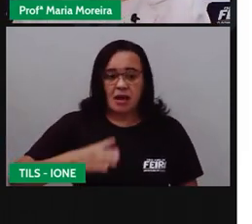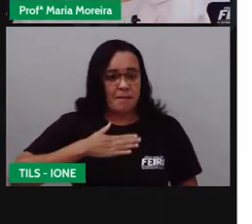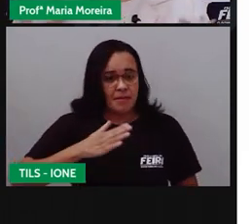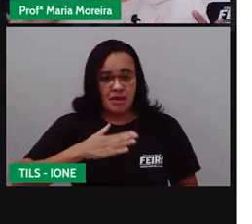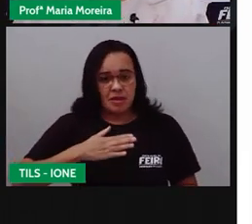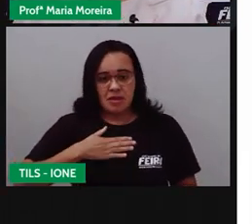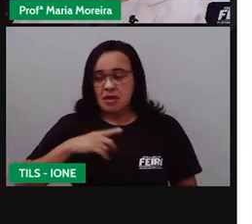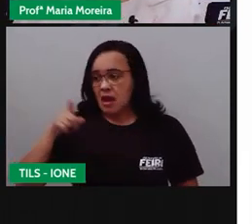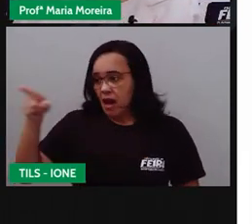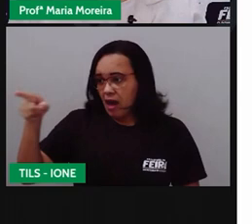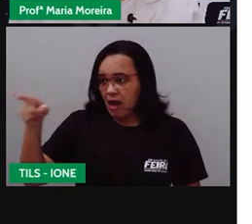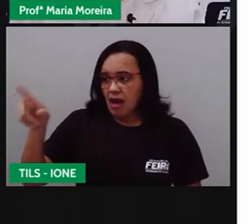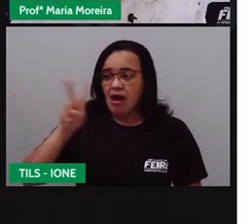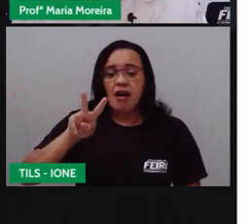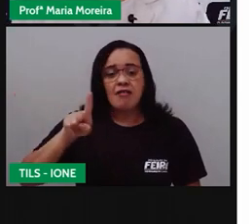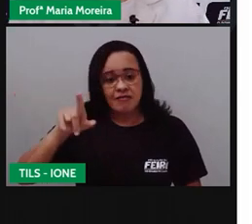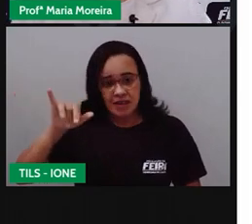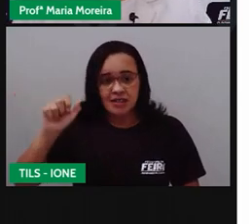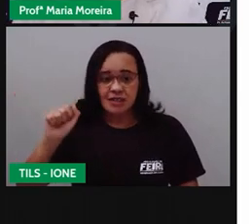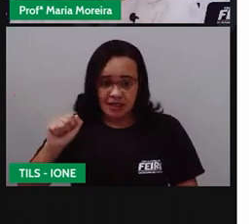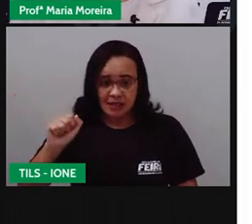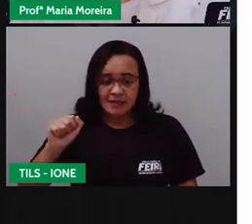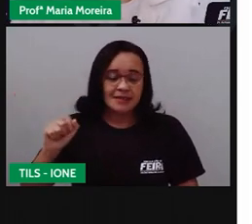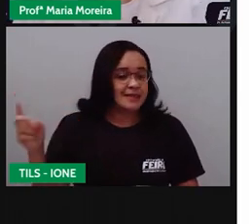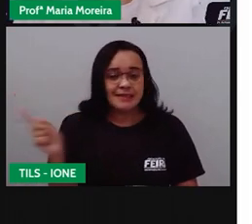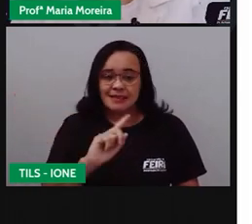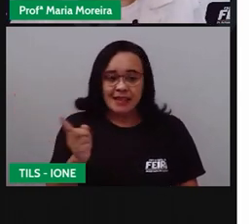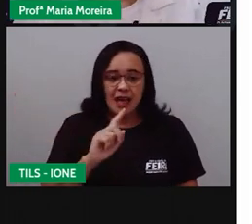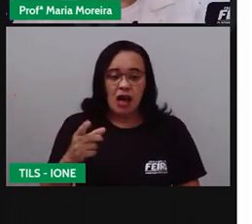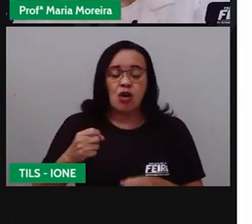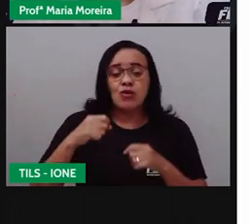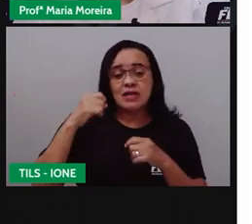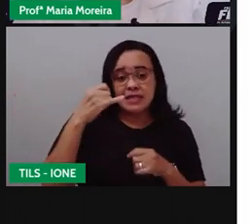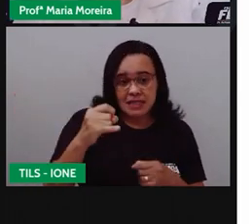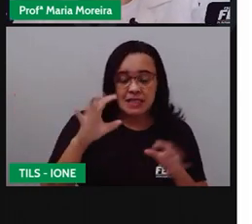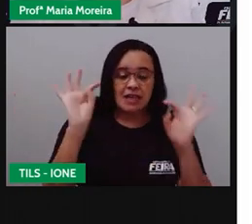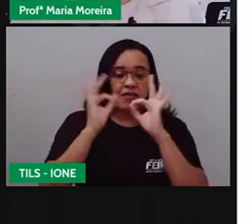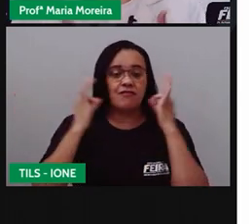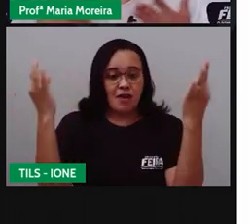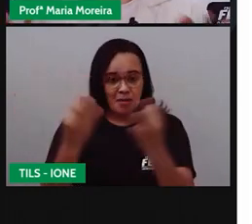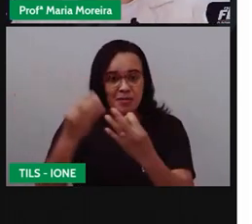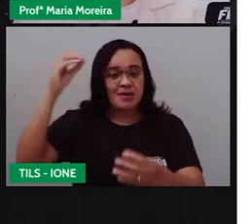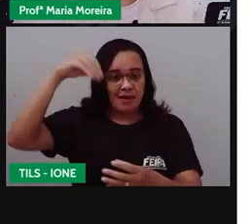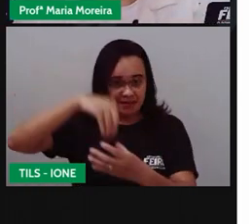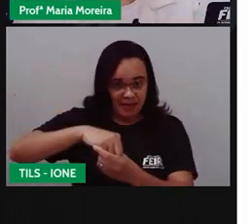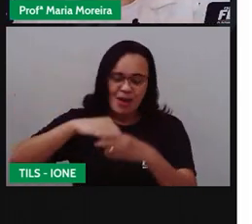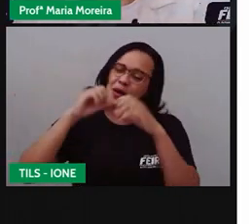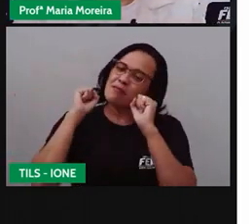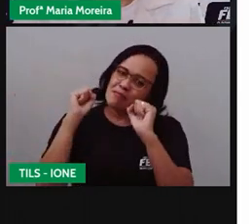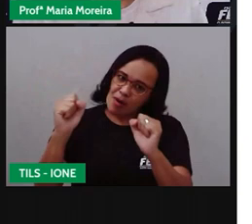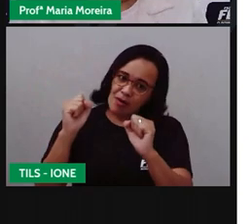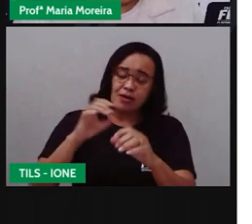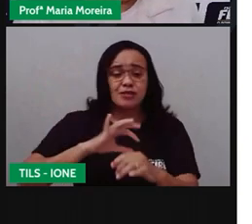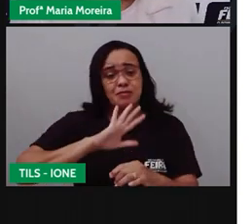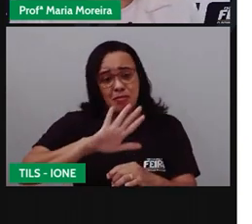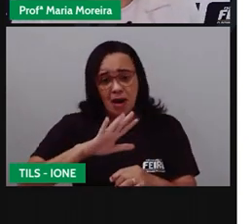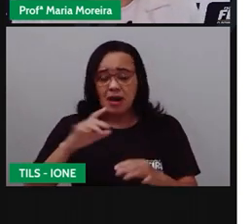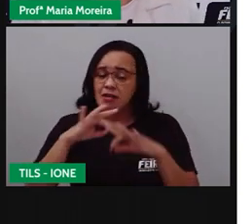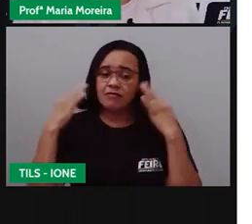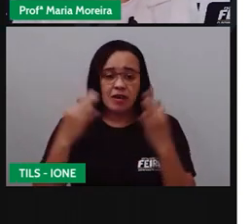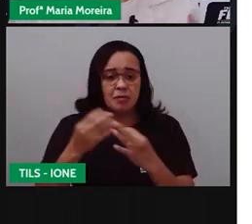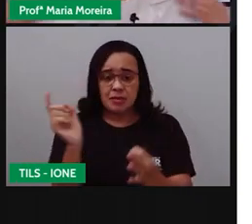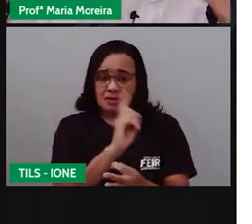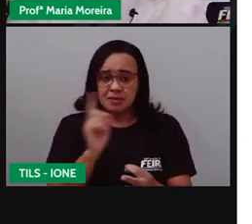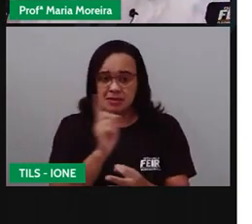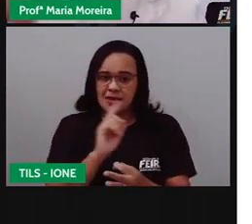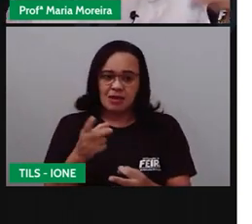se Provânia fizesse o quê? Parte do convívio dela, mas não faz. Então, Provânia não vai me dar informações nenhuma. A Provânia pode